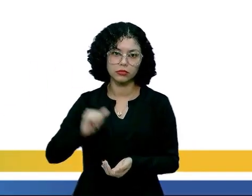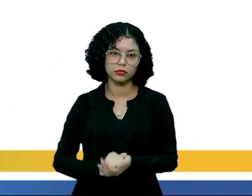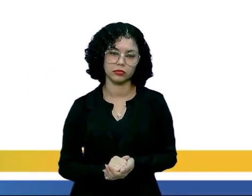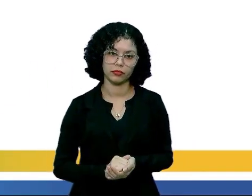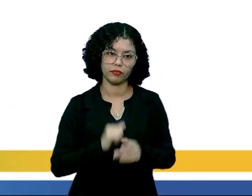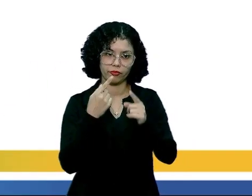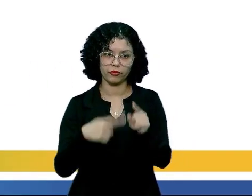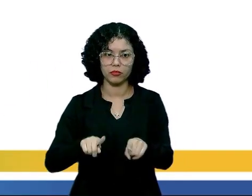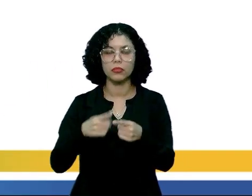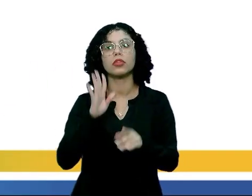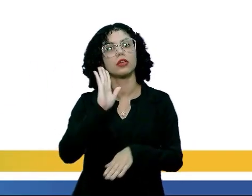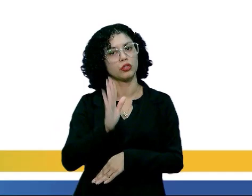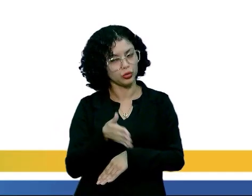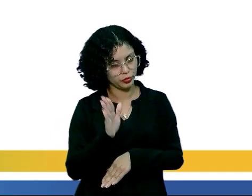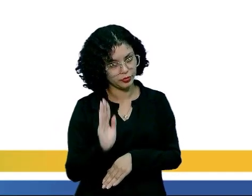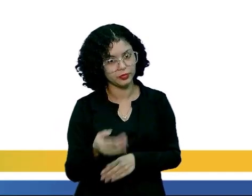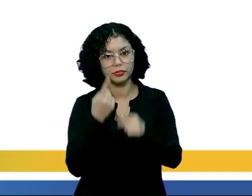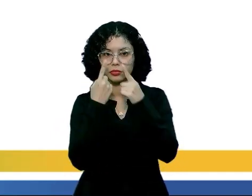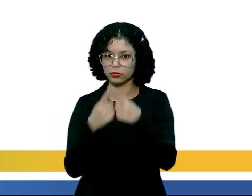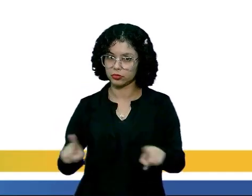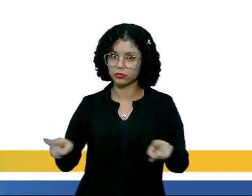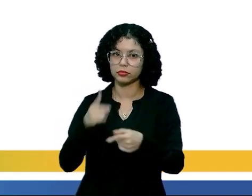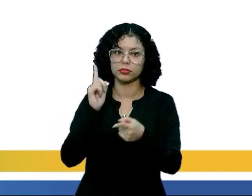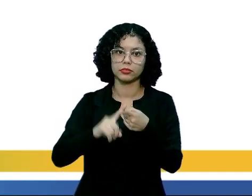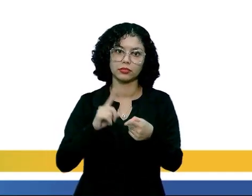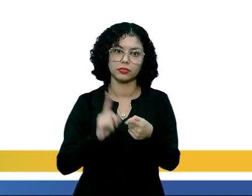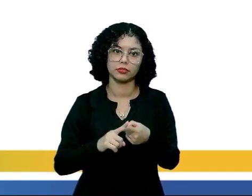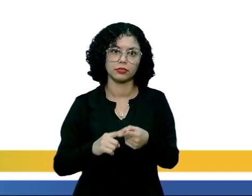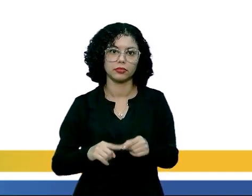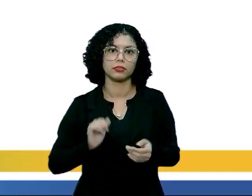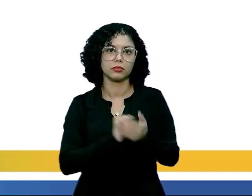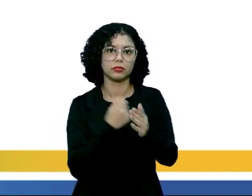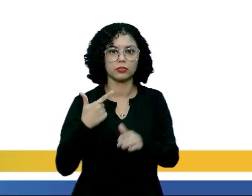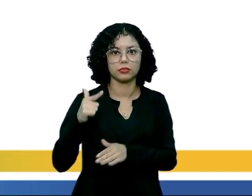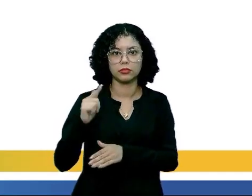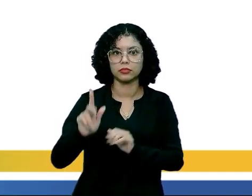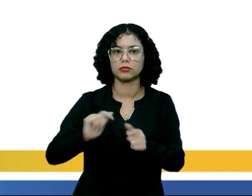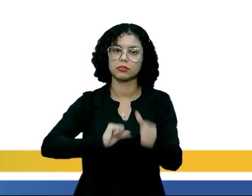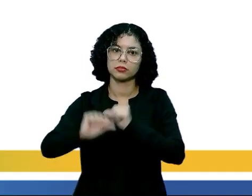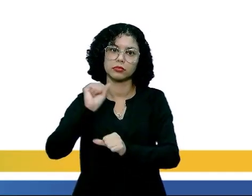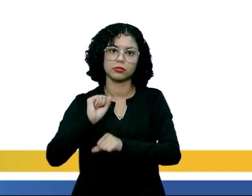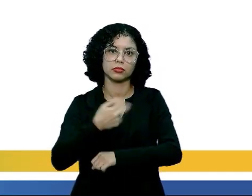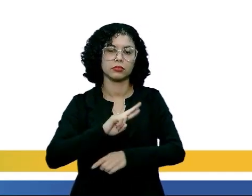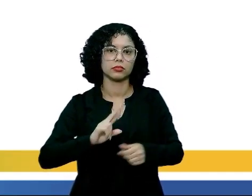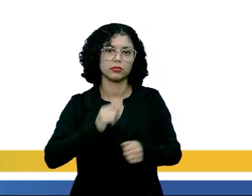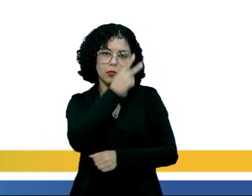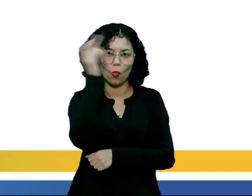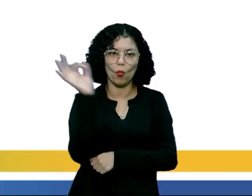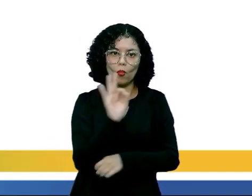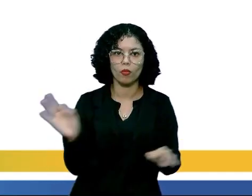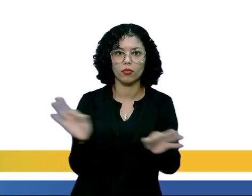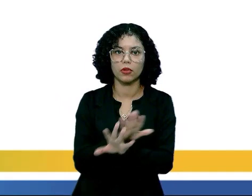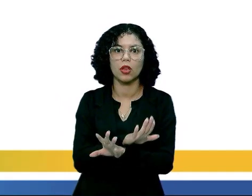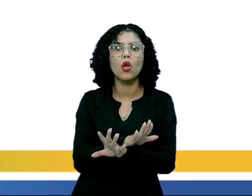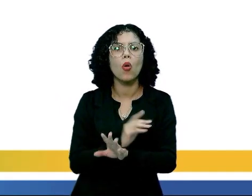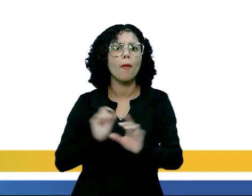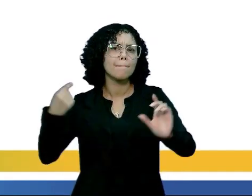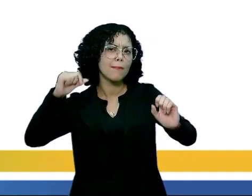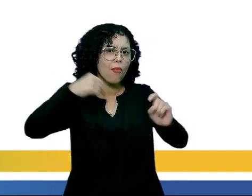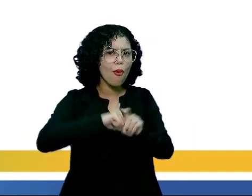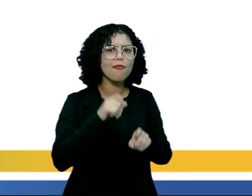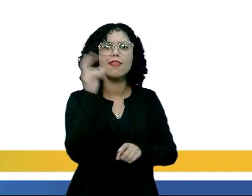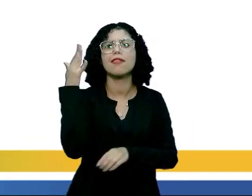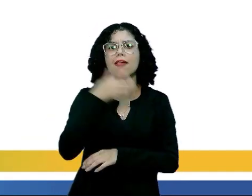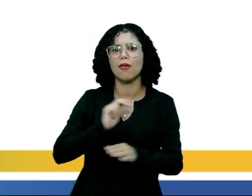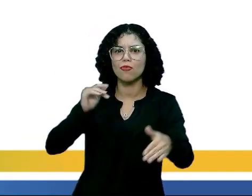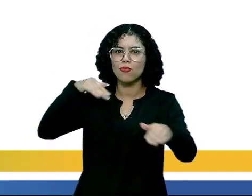Questão questão essa que a gente canta porque é Bola na trave não altera o placar bola na rede sem ninguém para cabear bola na rede para fazer